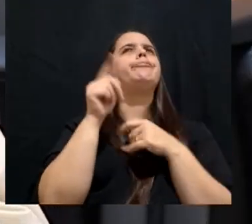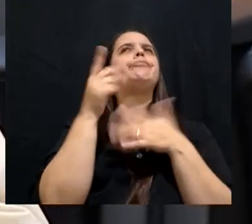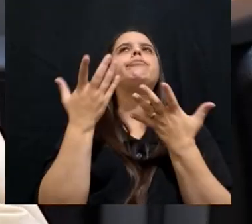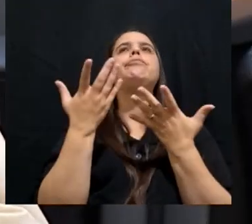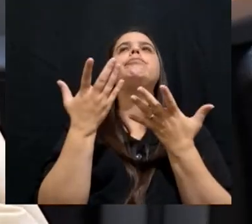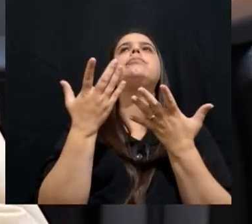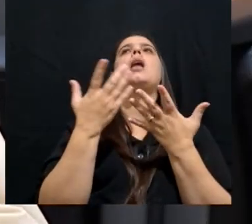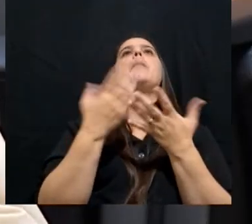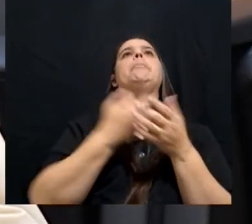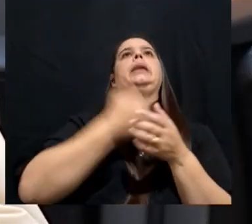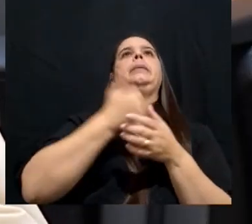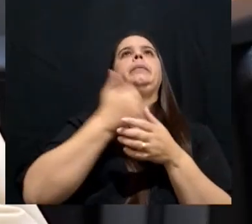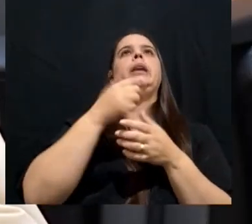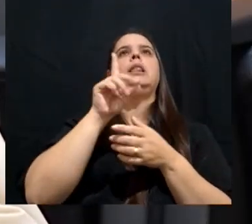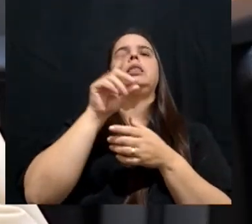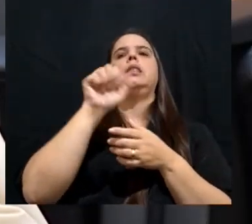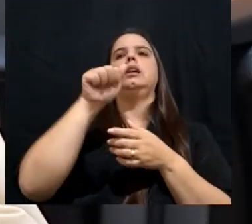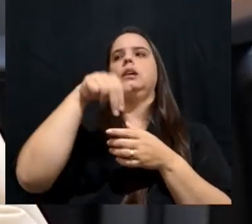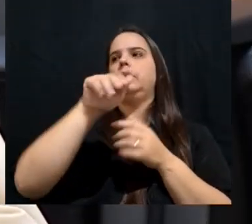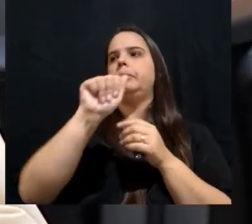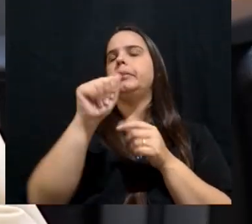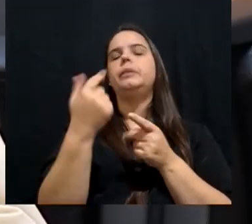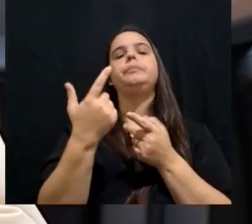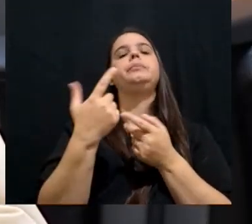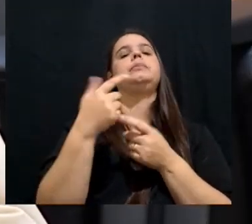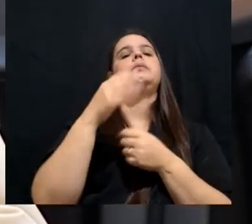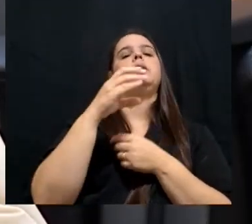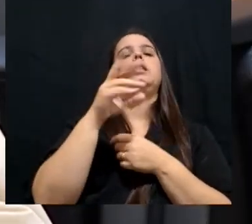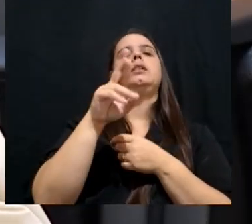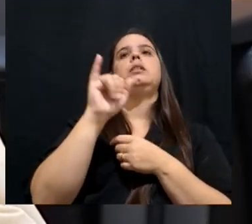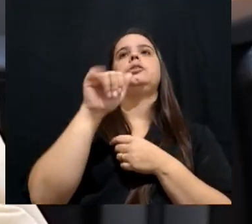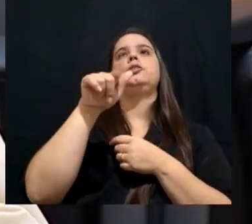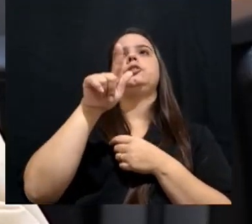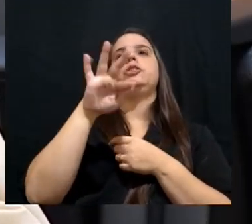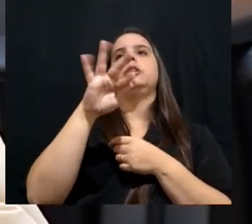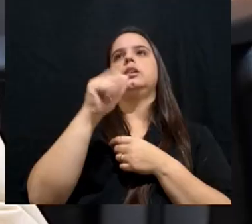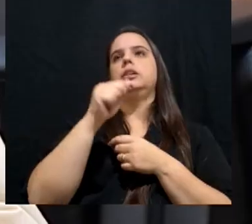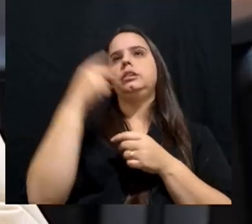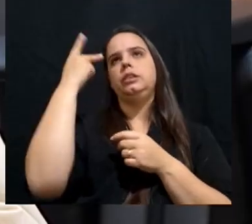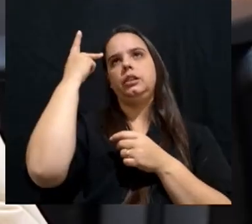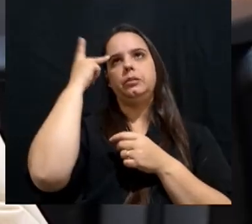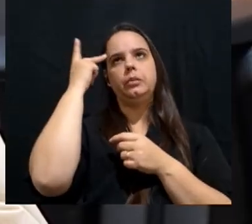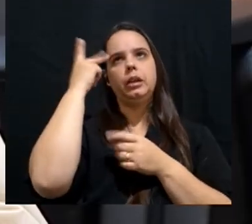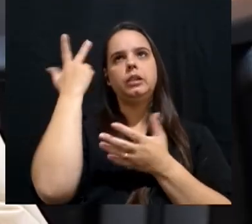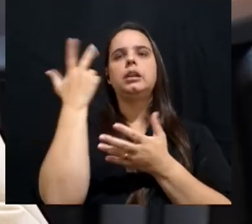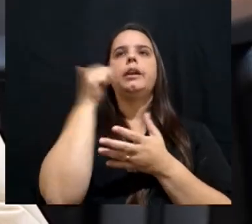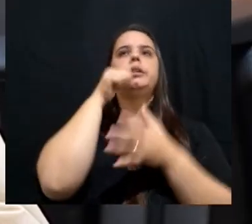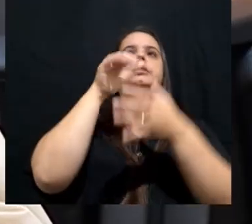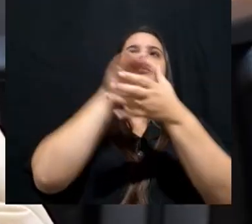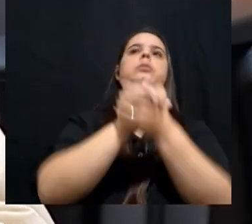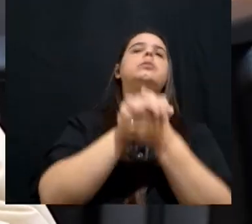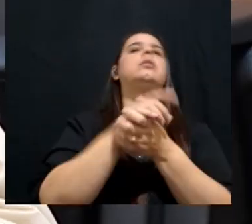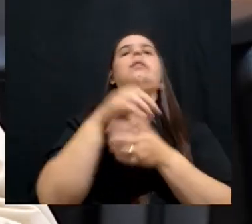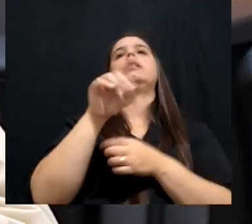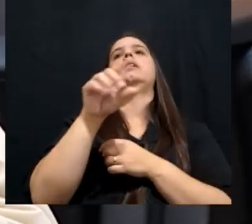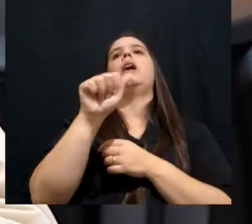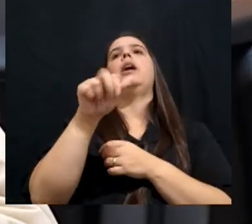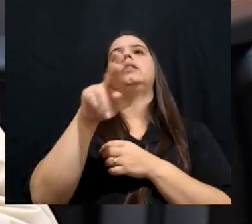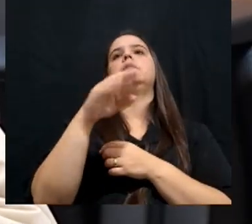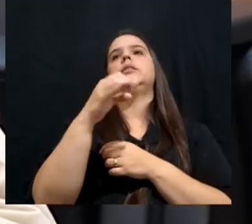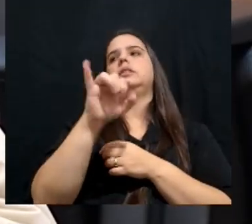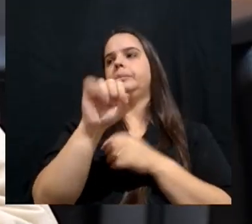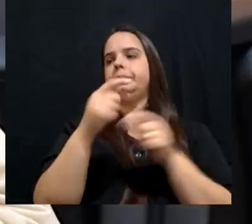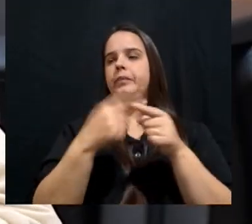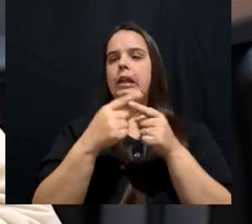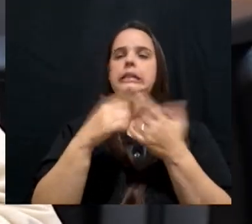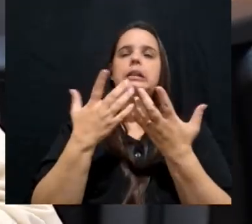primeira-dama Cristiane de Freitas, né, do estado de São Paulo, esposa do Tarcísio de Freitas, e ali a gente conseguiu fazer